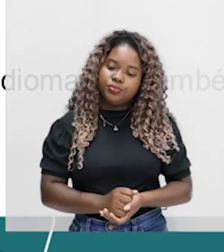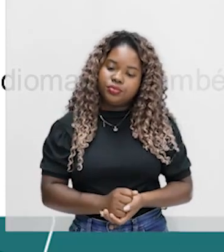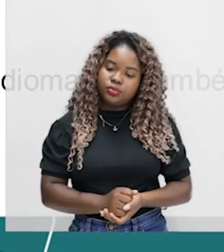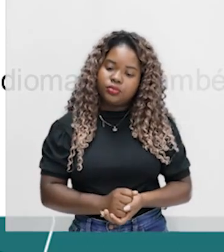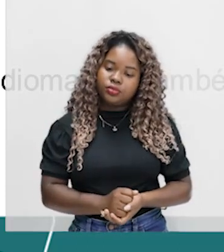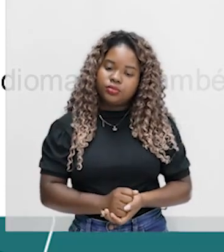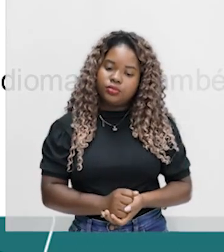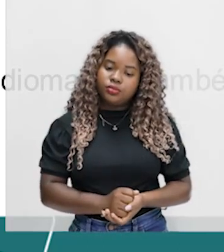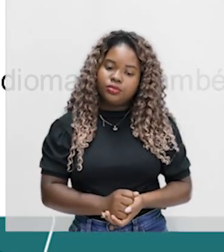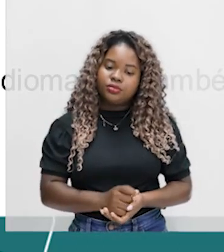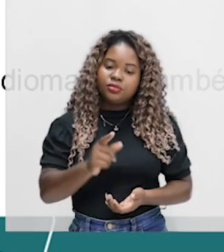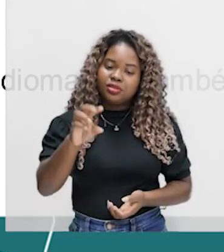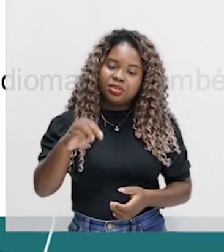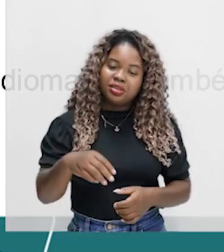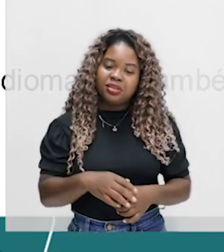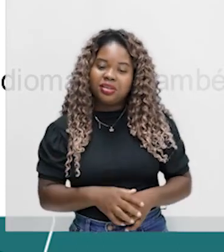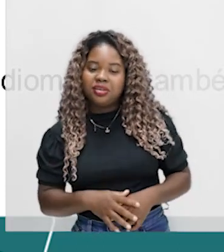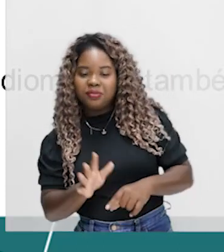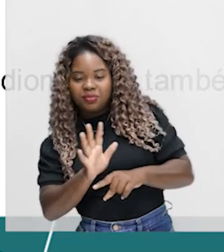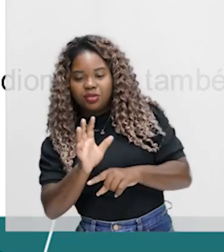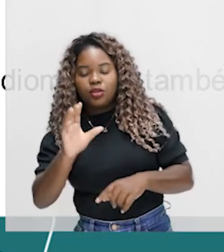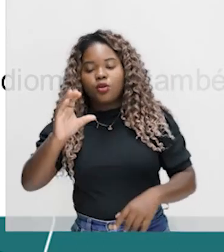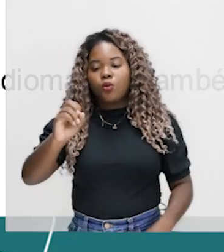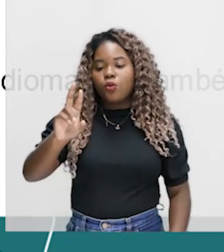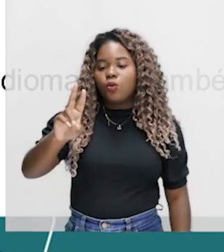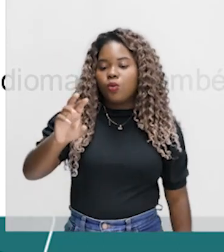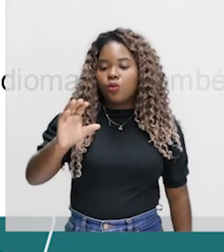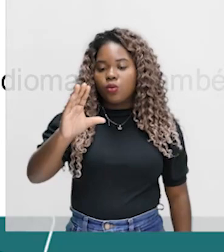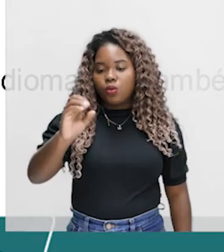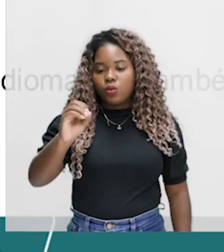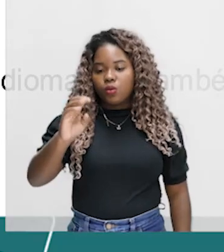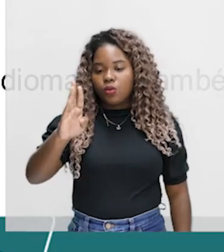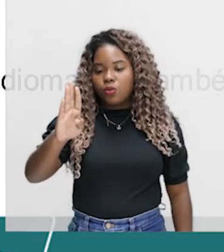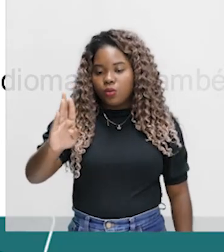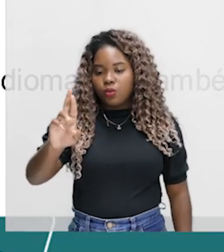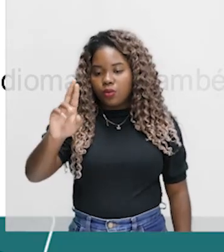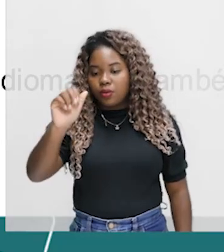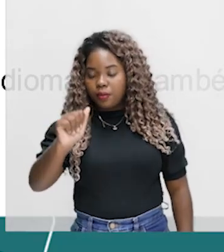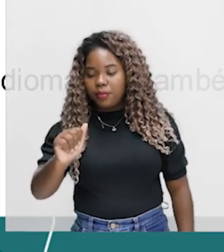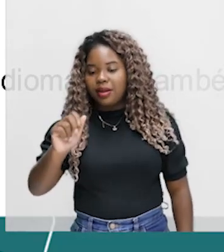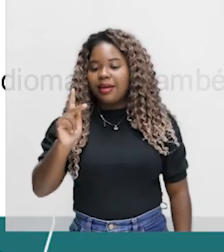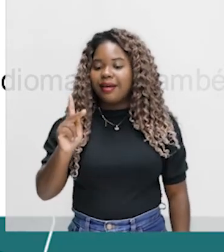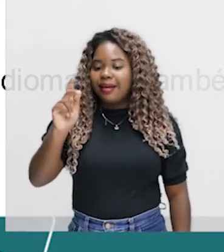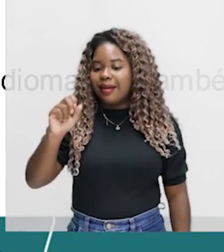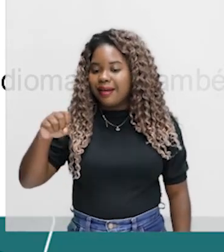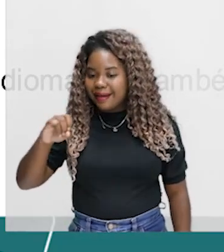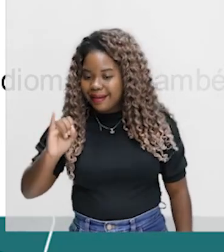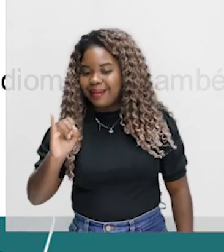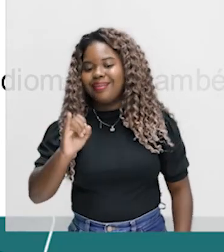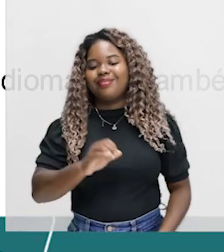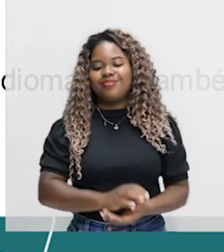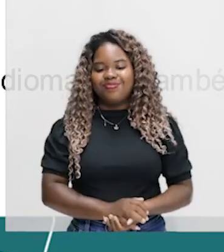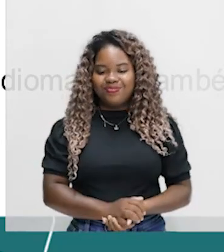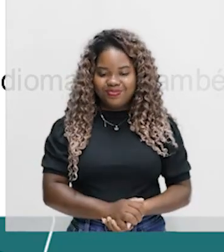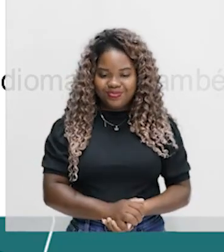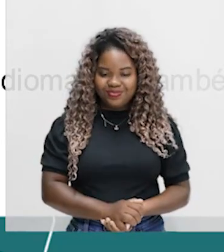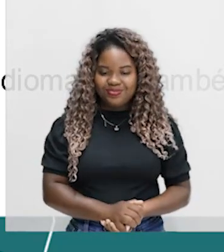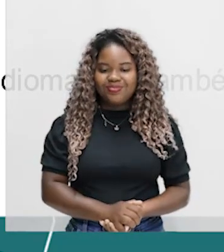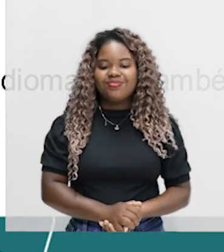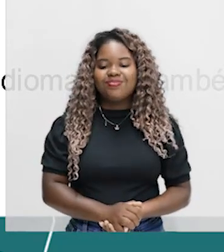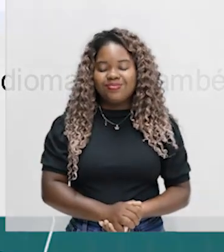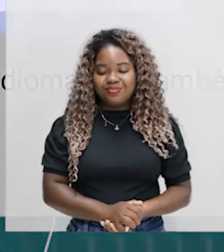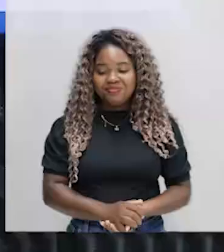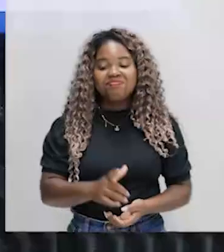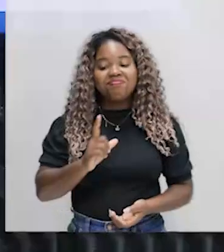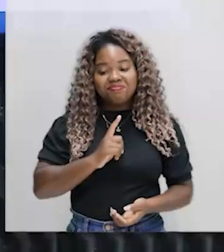de Nicarágua, quem assiste Cobra Kai lembra logo do senhor Miyagi pela proximidade de nome, né? Então, também